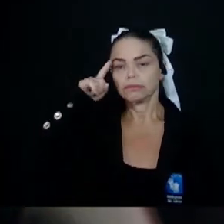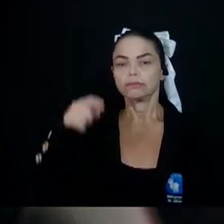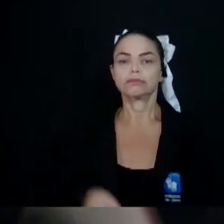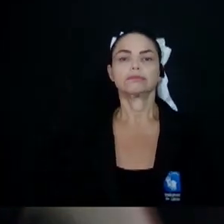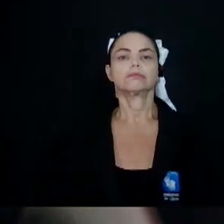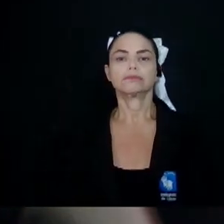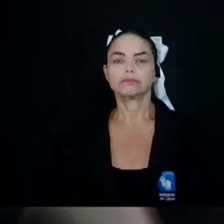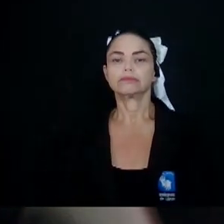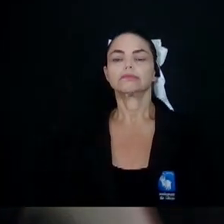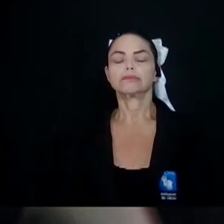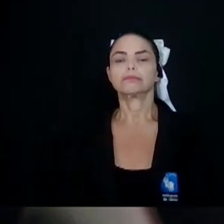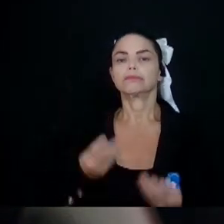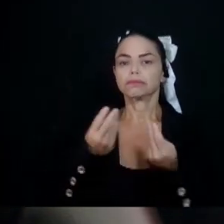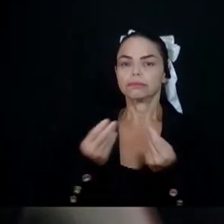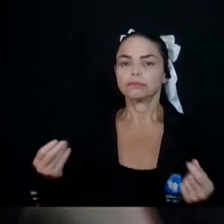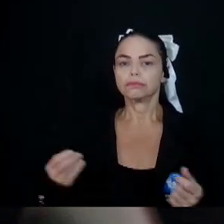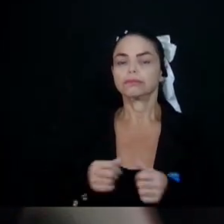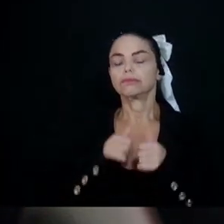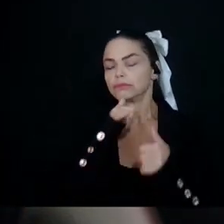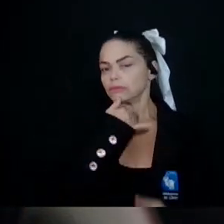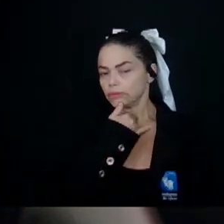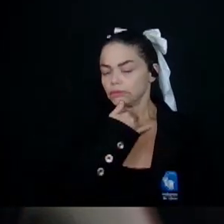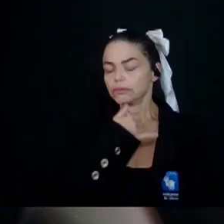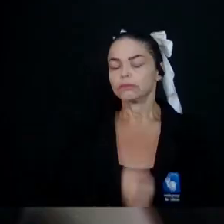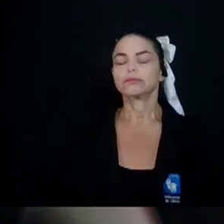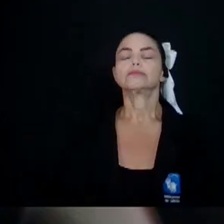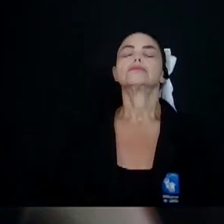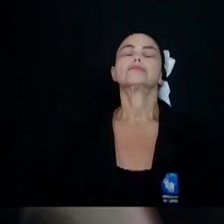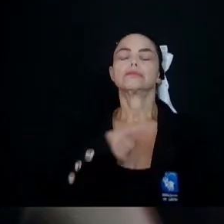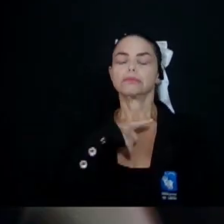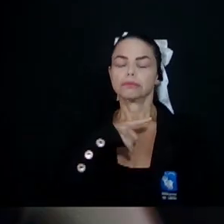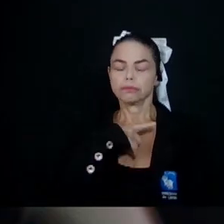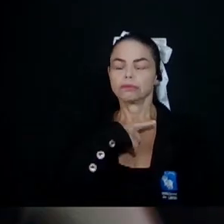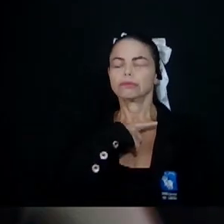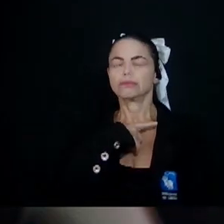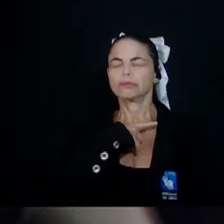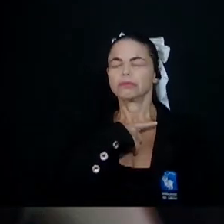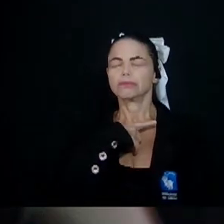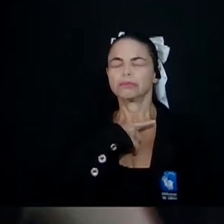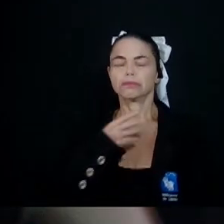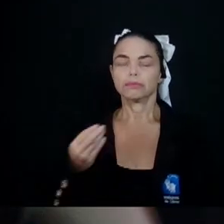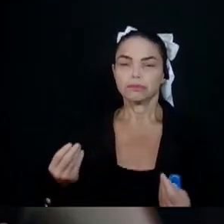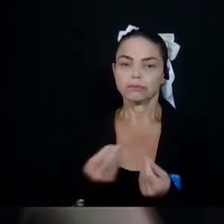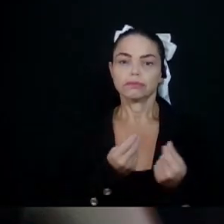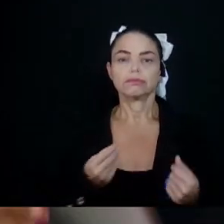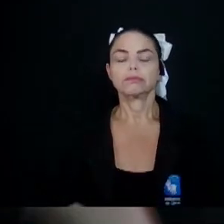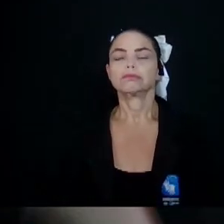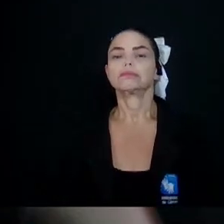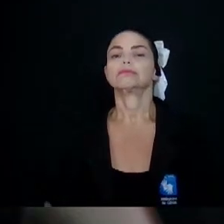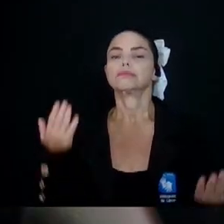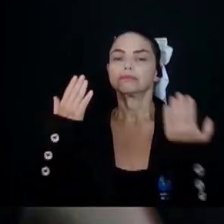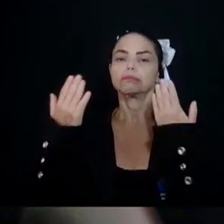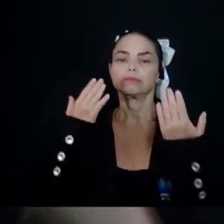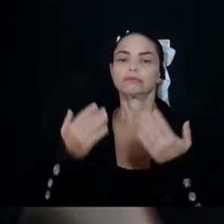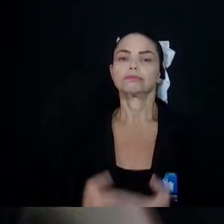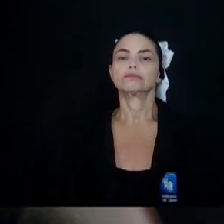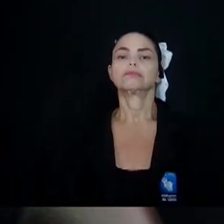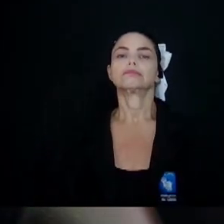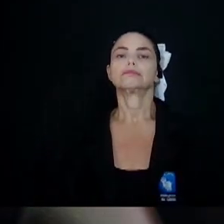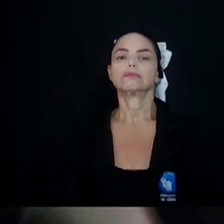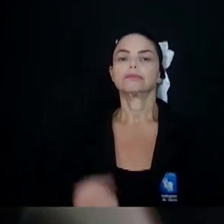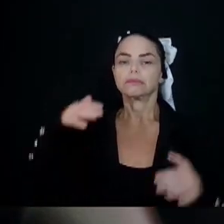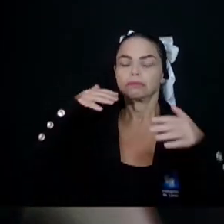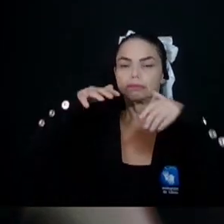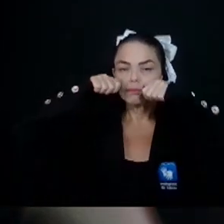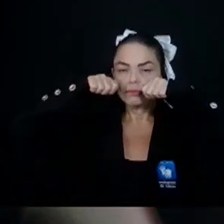acaba, infelizmente, tendo aí algumas comparações com o autismo e com o TDAH,